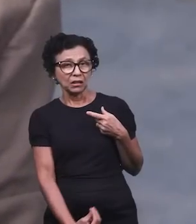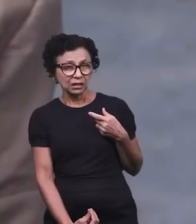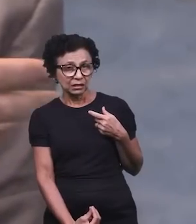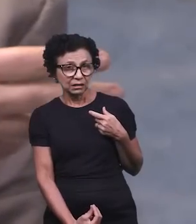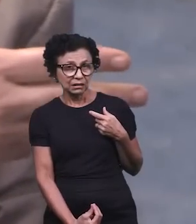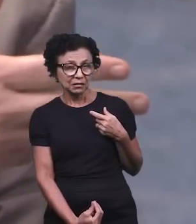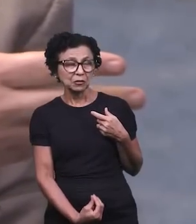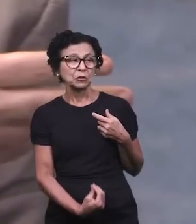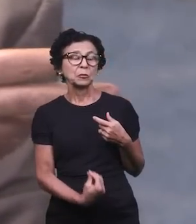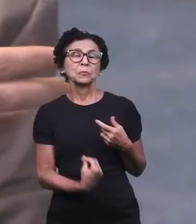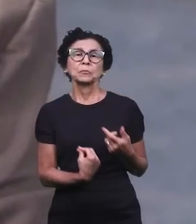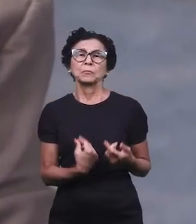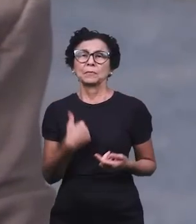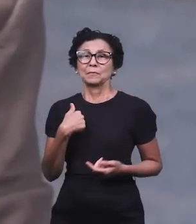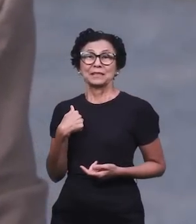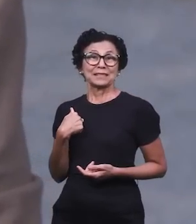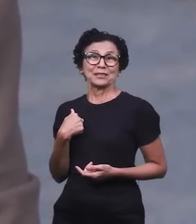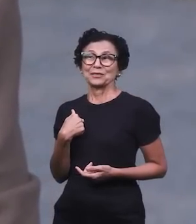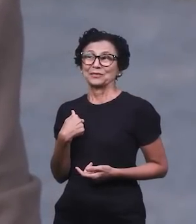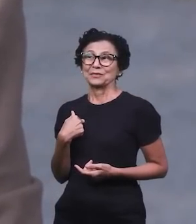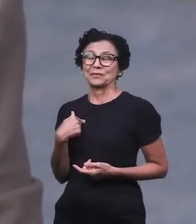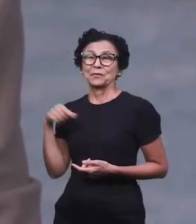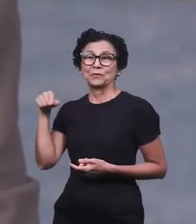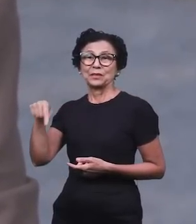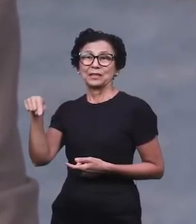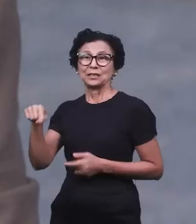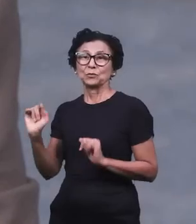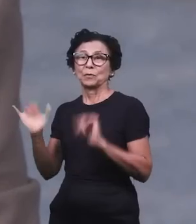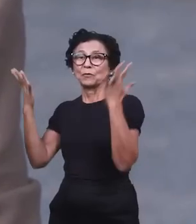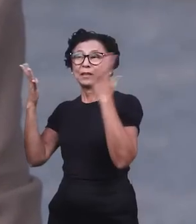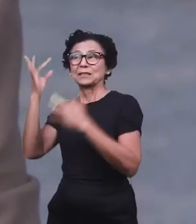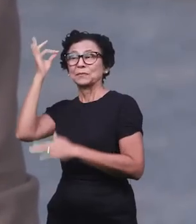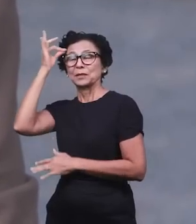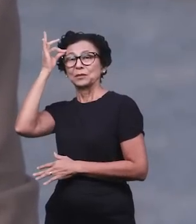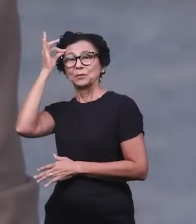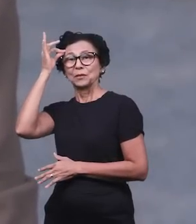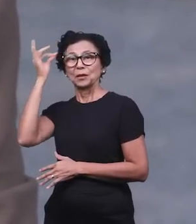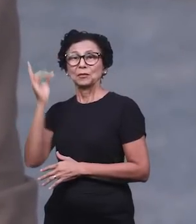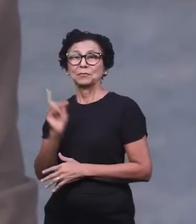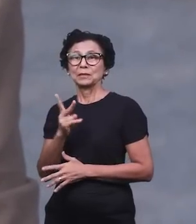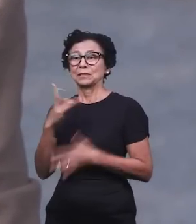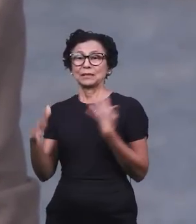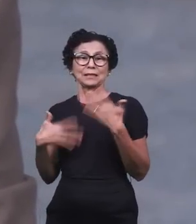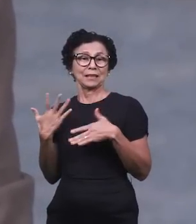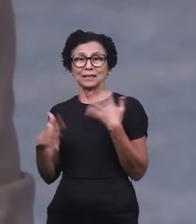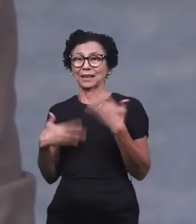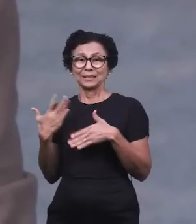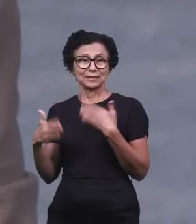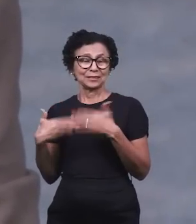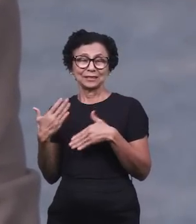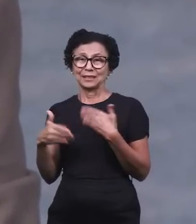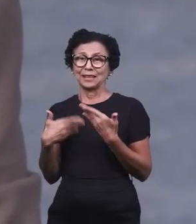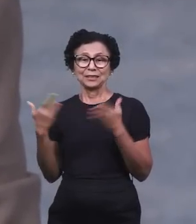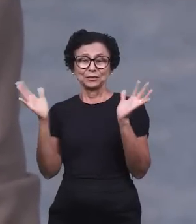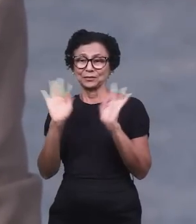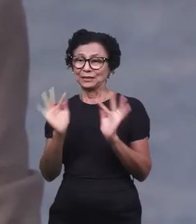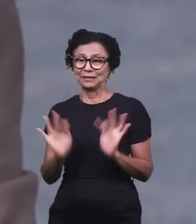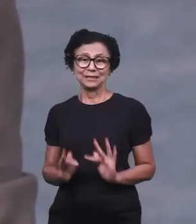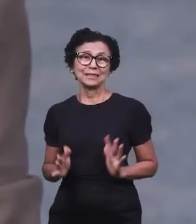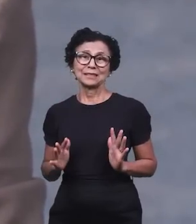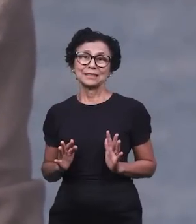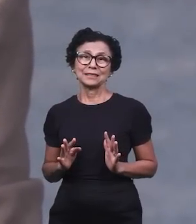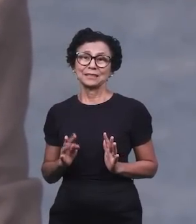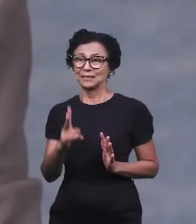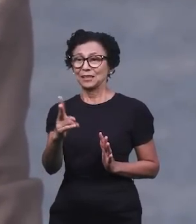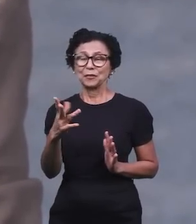Então, quantos de vocês estão aqui, quantos de você que está em casa, estão em casa, já não voltaram da igreja